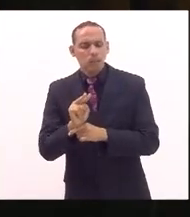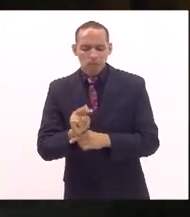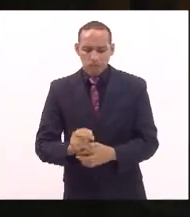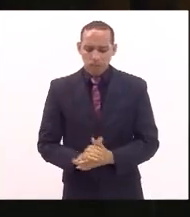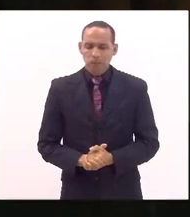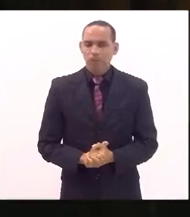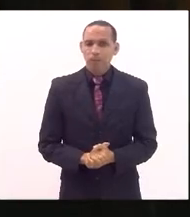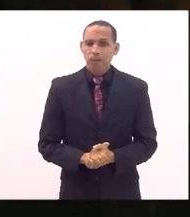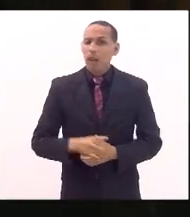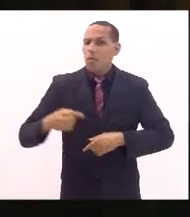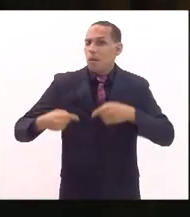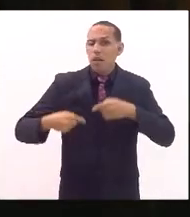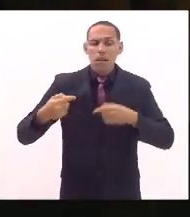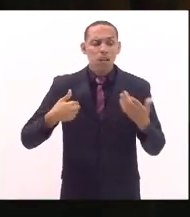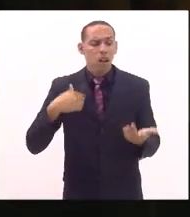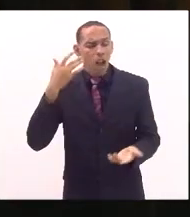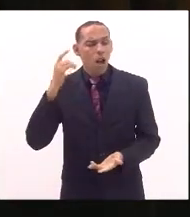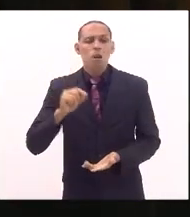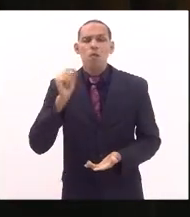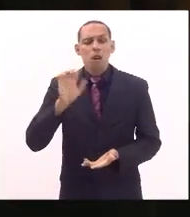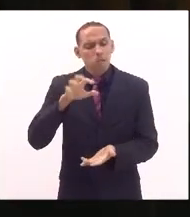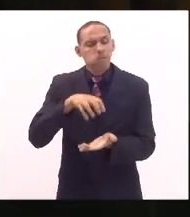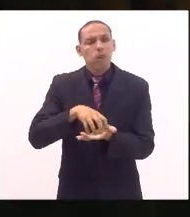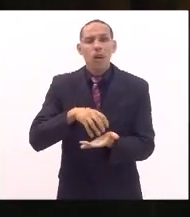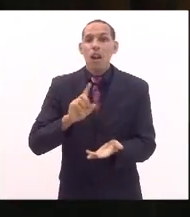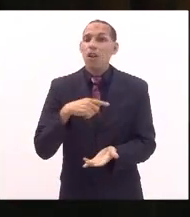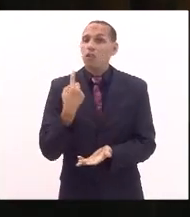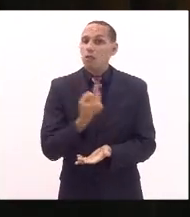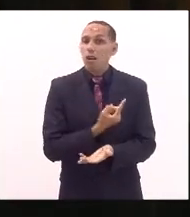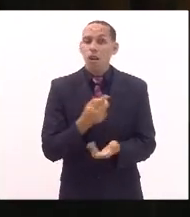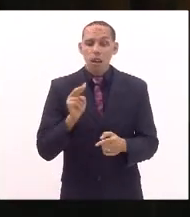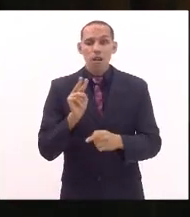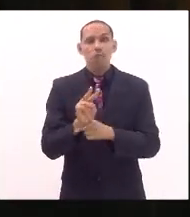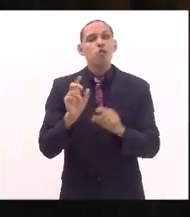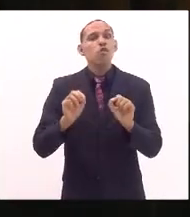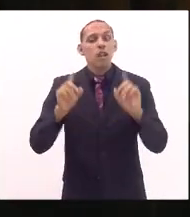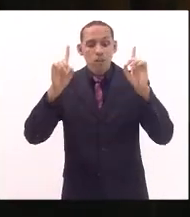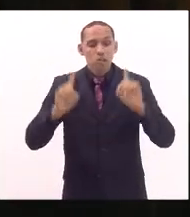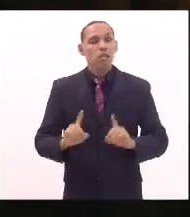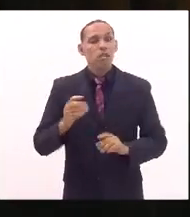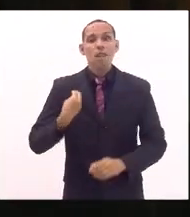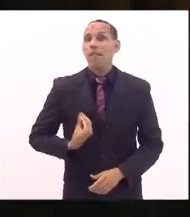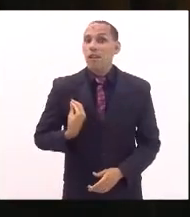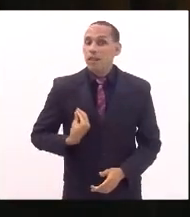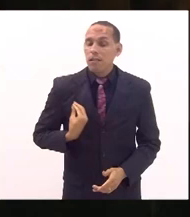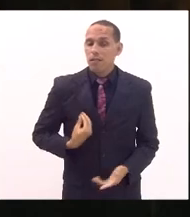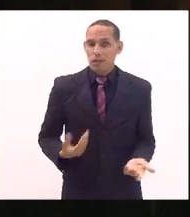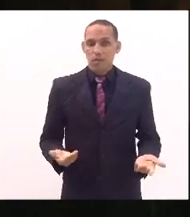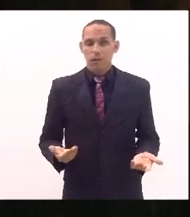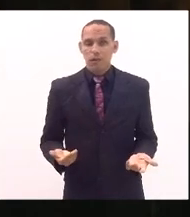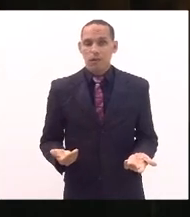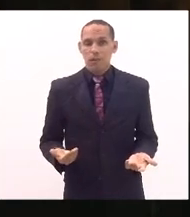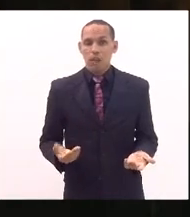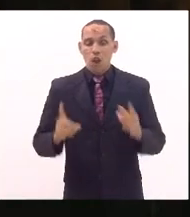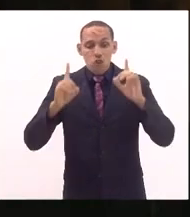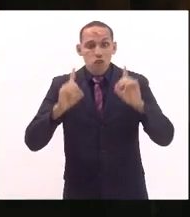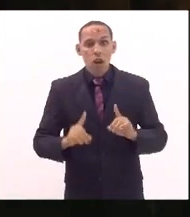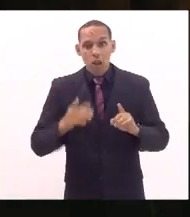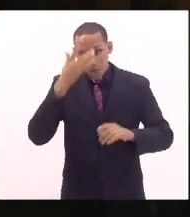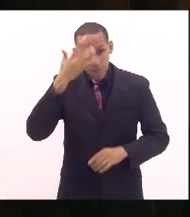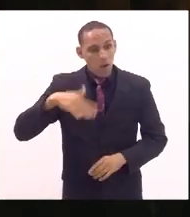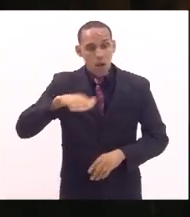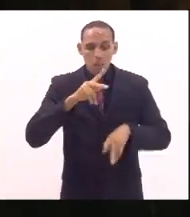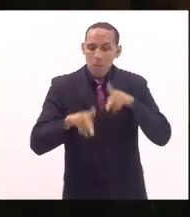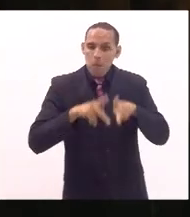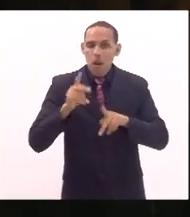um debate que eu acho que é Central A gente tá defendendo o direito à Vida o direito da população